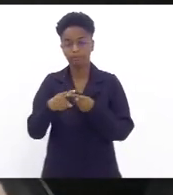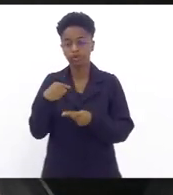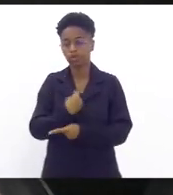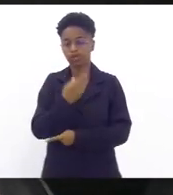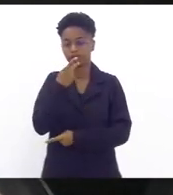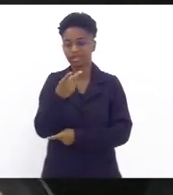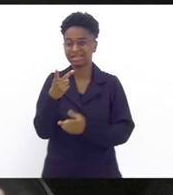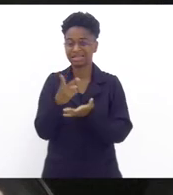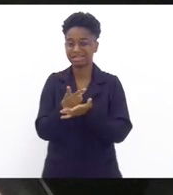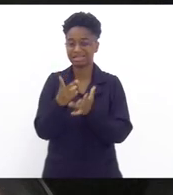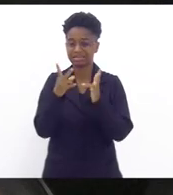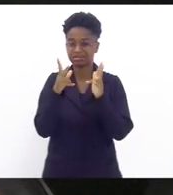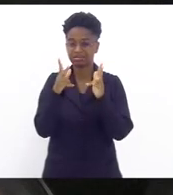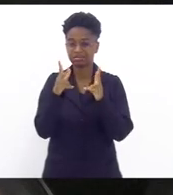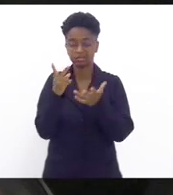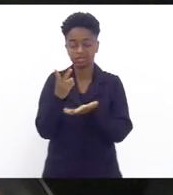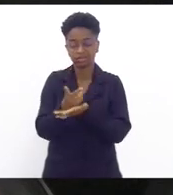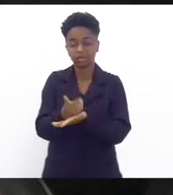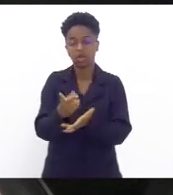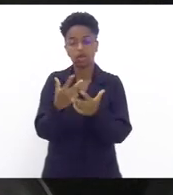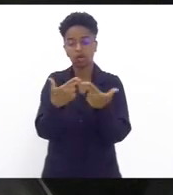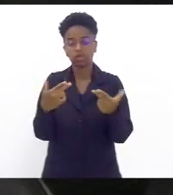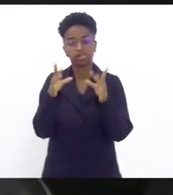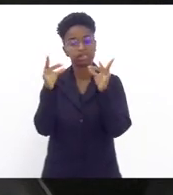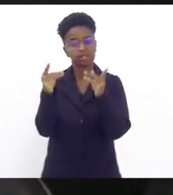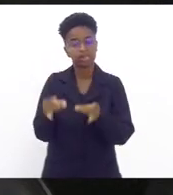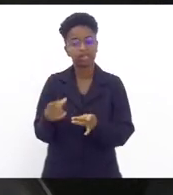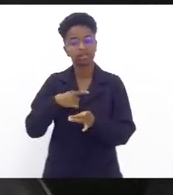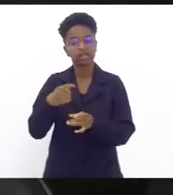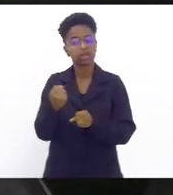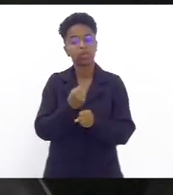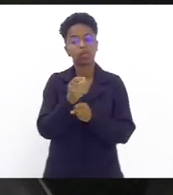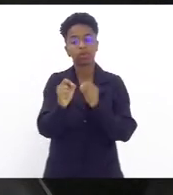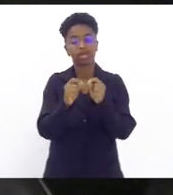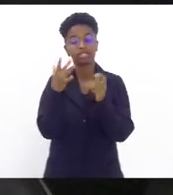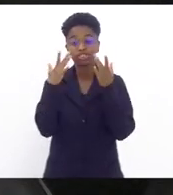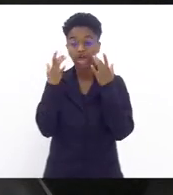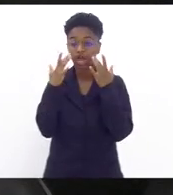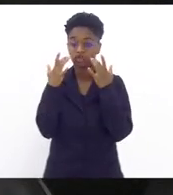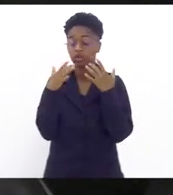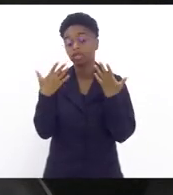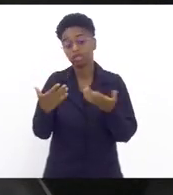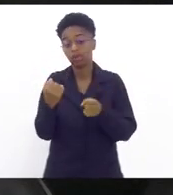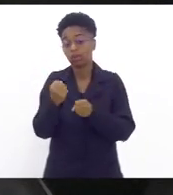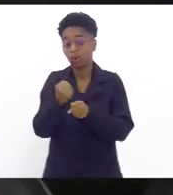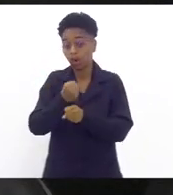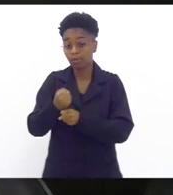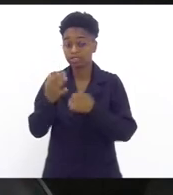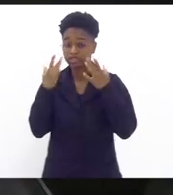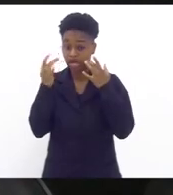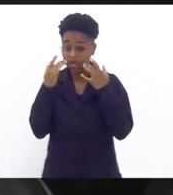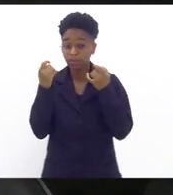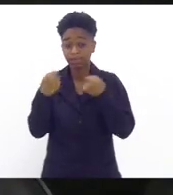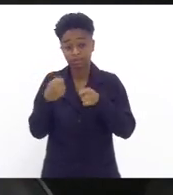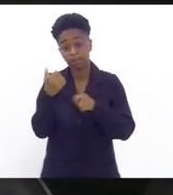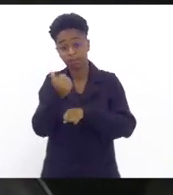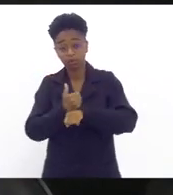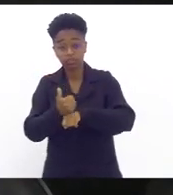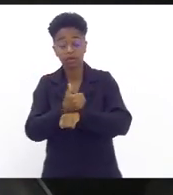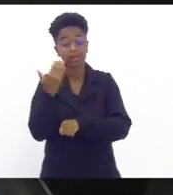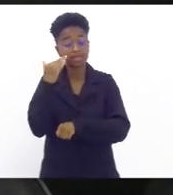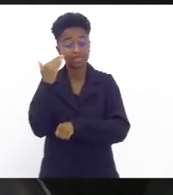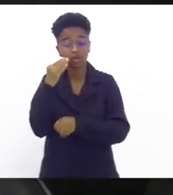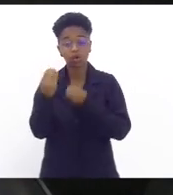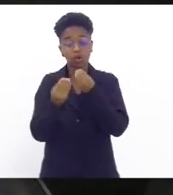de especificidade é a gente está falando de construção de um teatro né e a construção de teatro ela demanda um profissional que entenda de